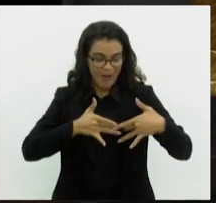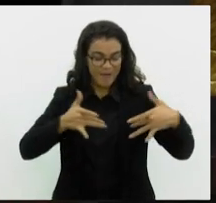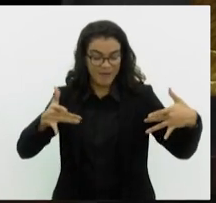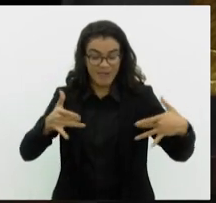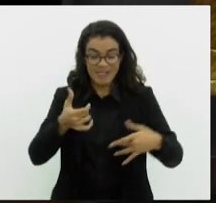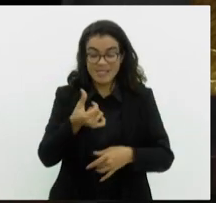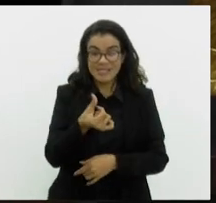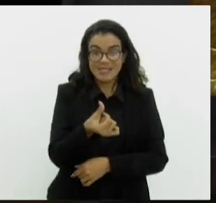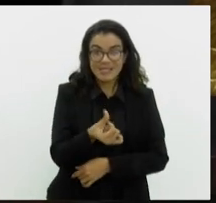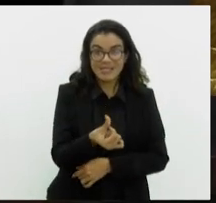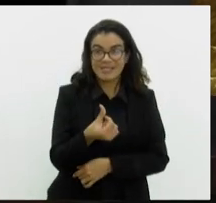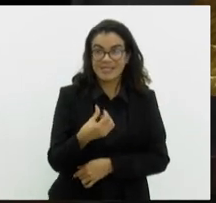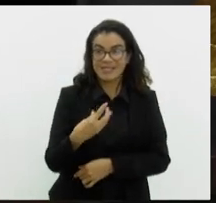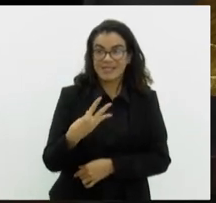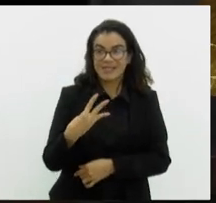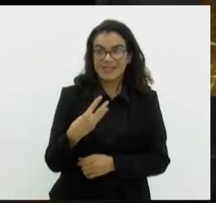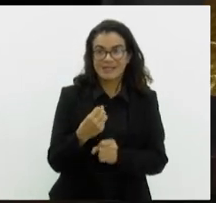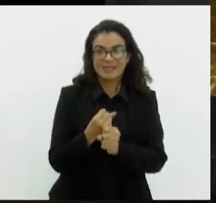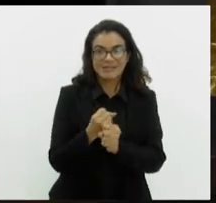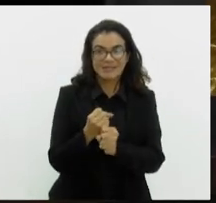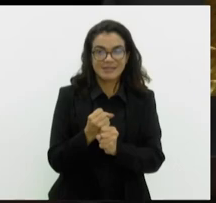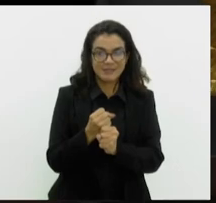63 anos.